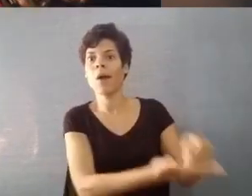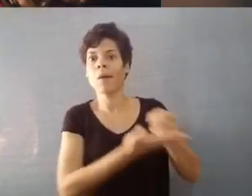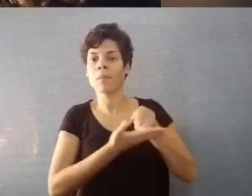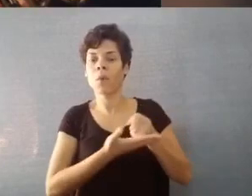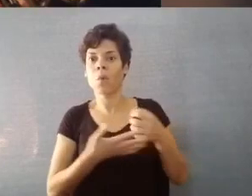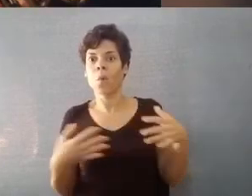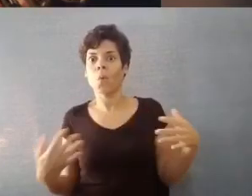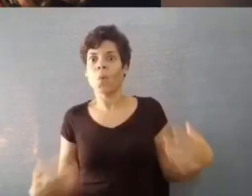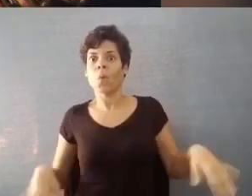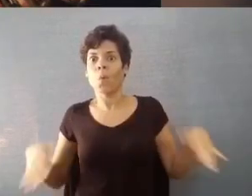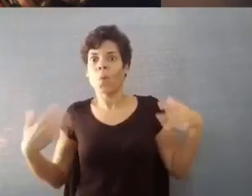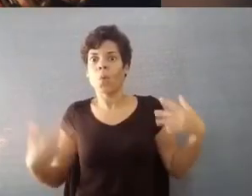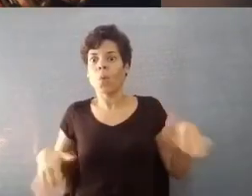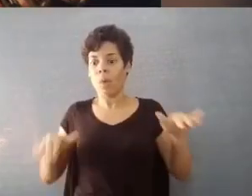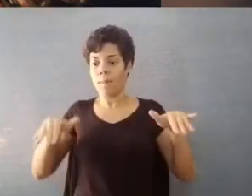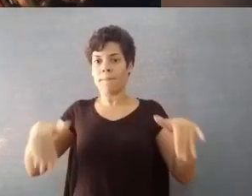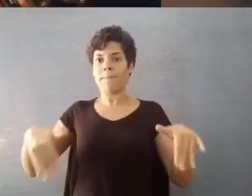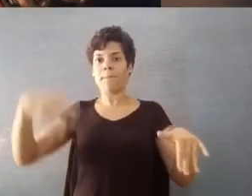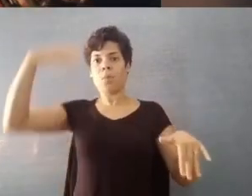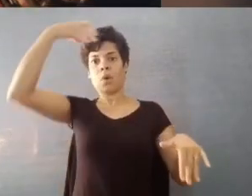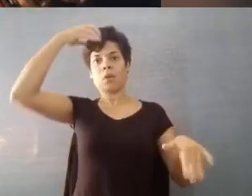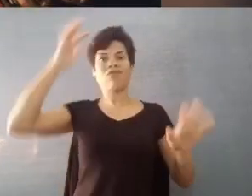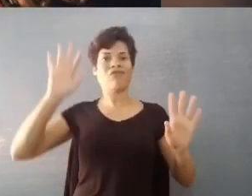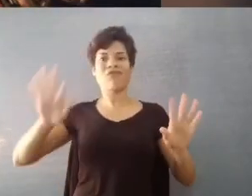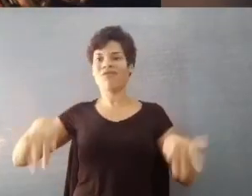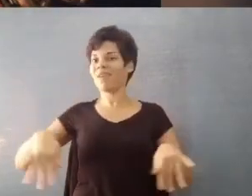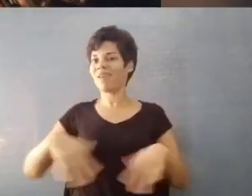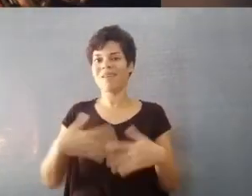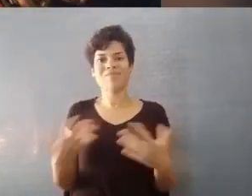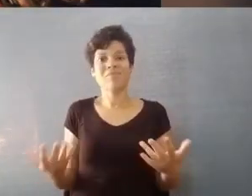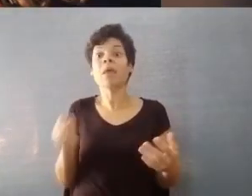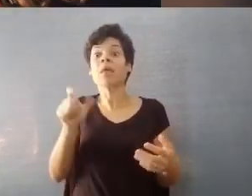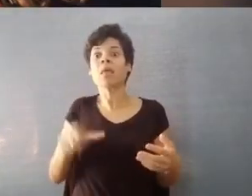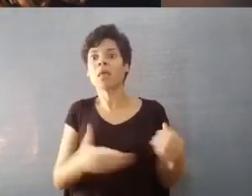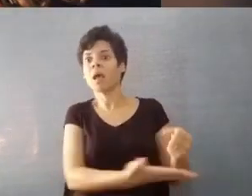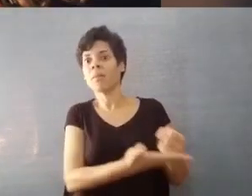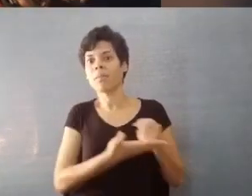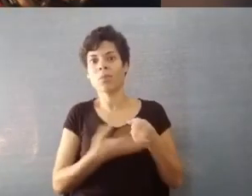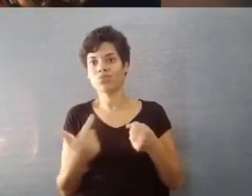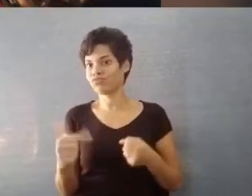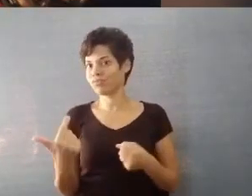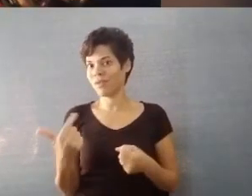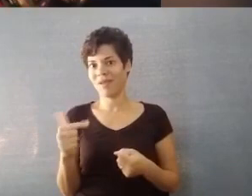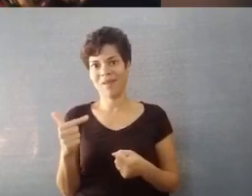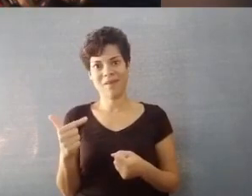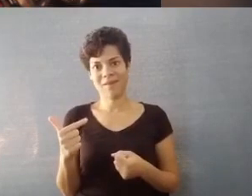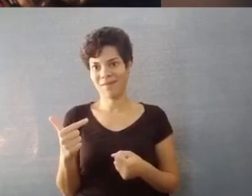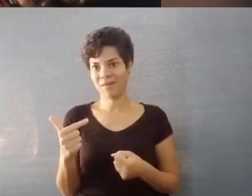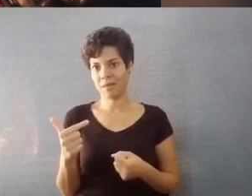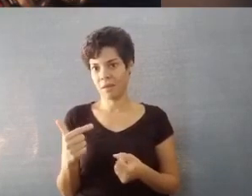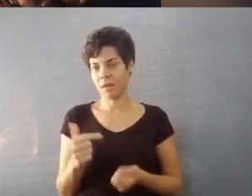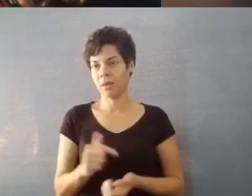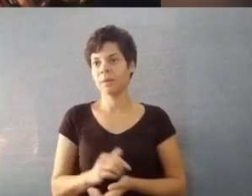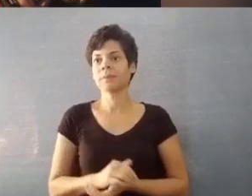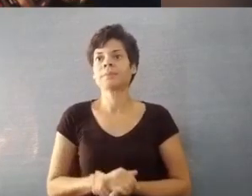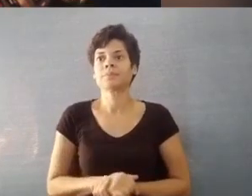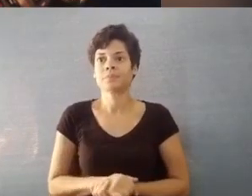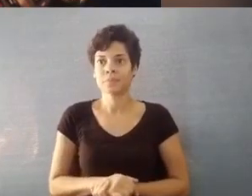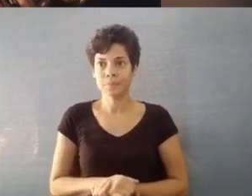Os dias da monarquia estavam contados.